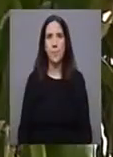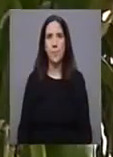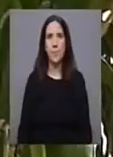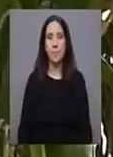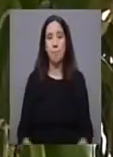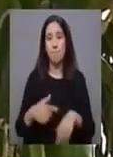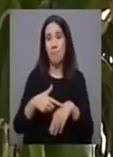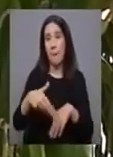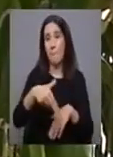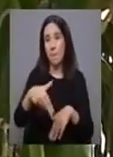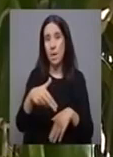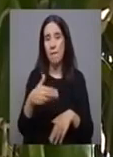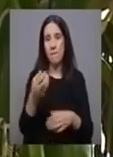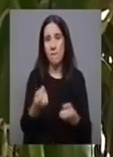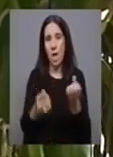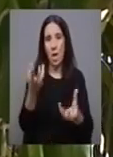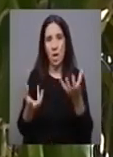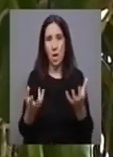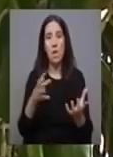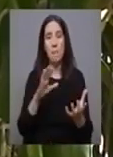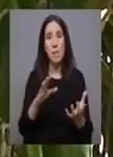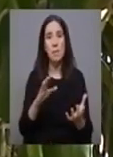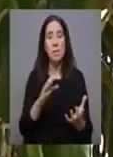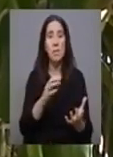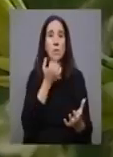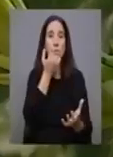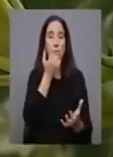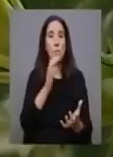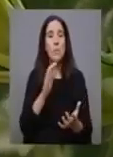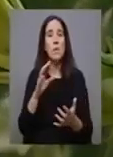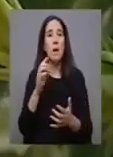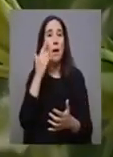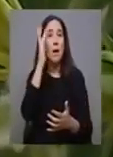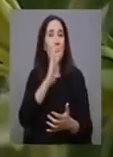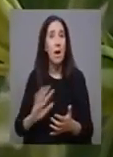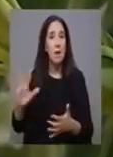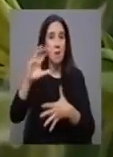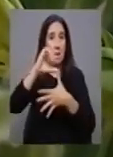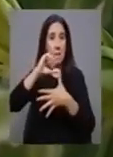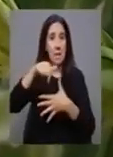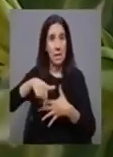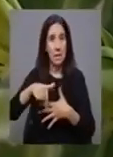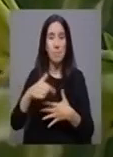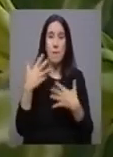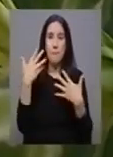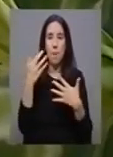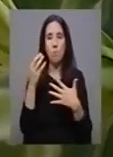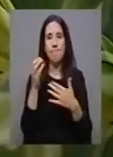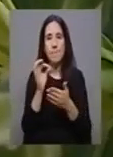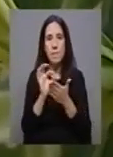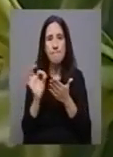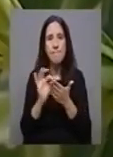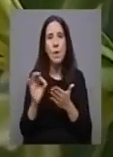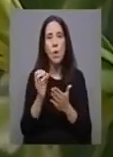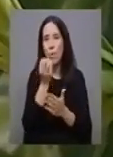Em breve chegarão os frutos, mas ao contrário do que acontece na Ásia e na América do Sul, aqui no Algarve é preciso polinizar à mão a flor da pitaia. A